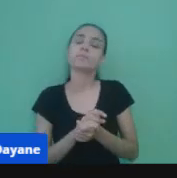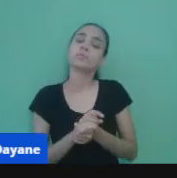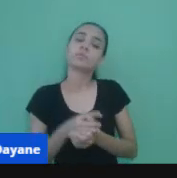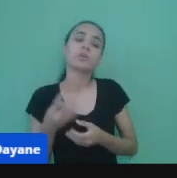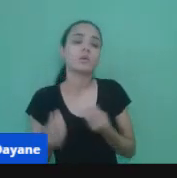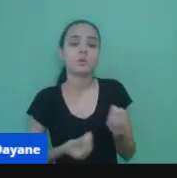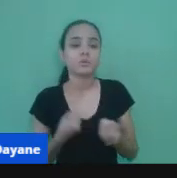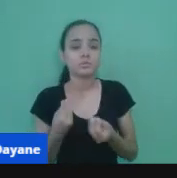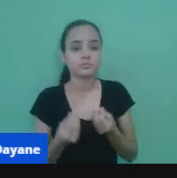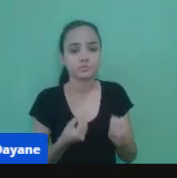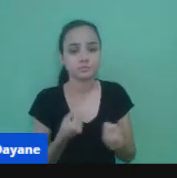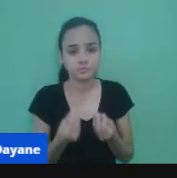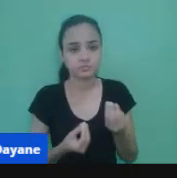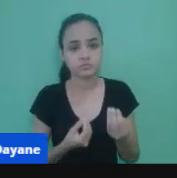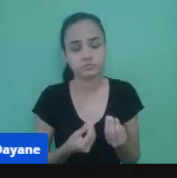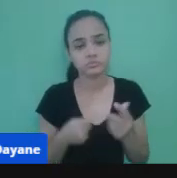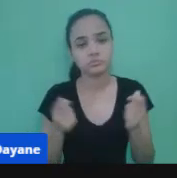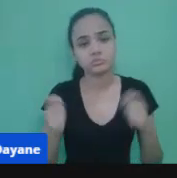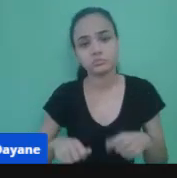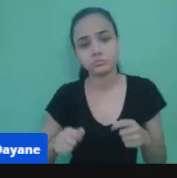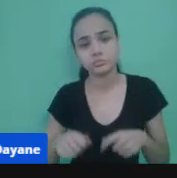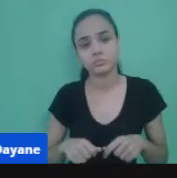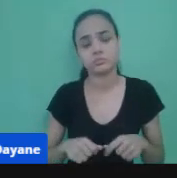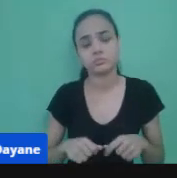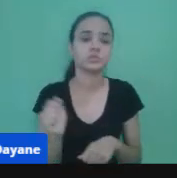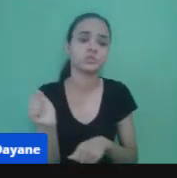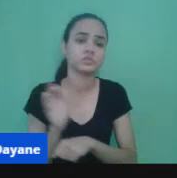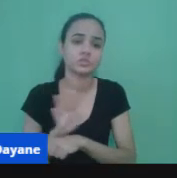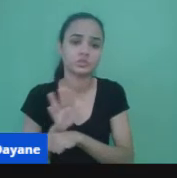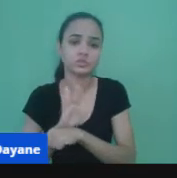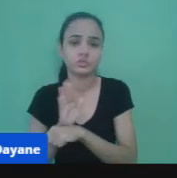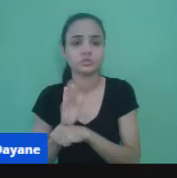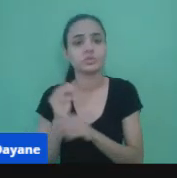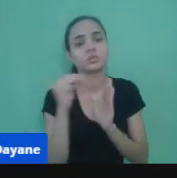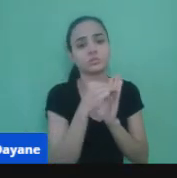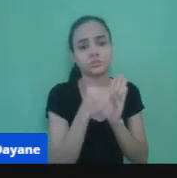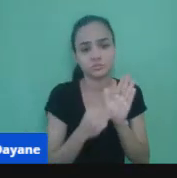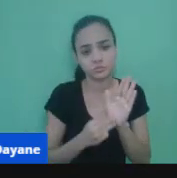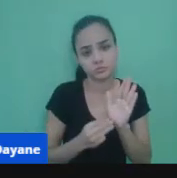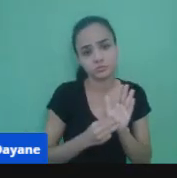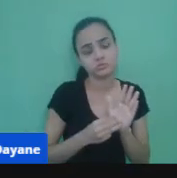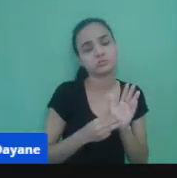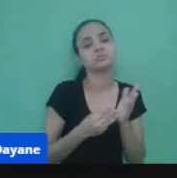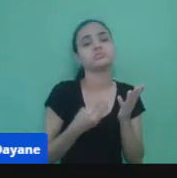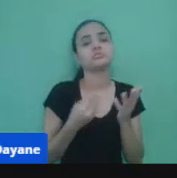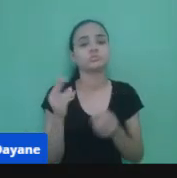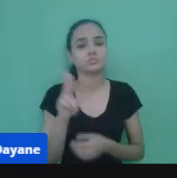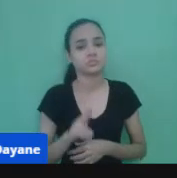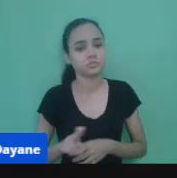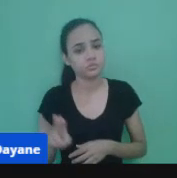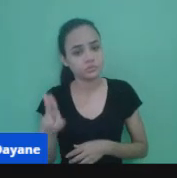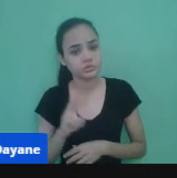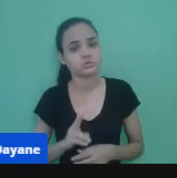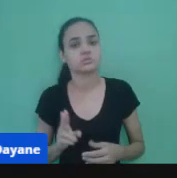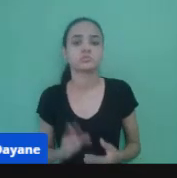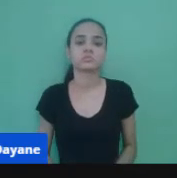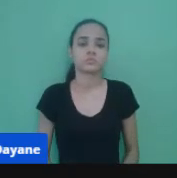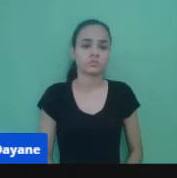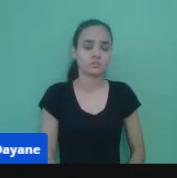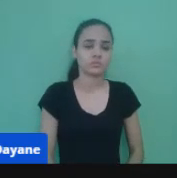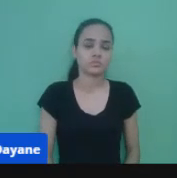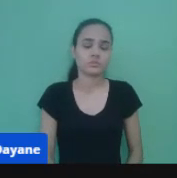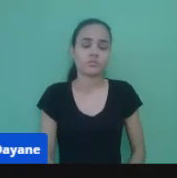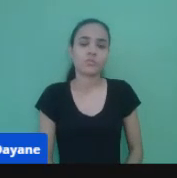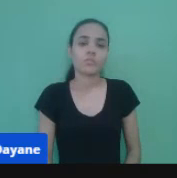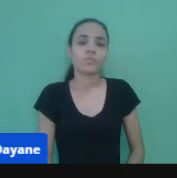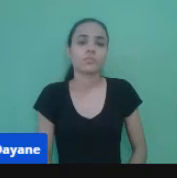utilização do cinema enquanto recurso metodológico. No próximo slide agora, vocês podem estar se